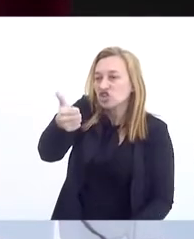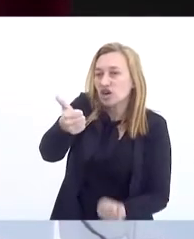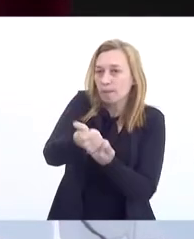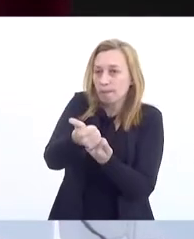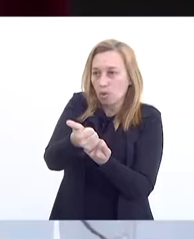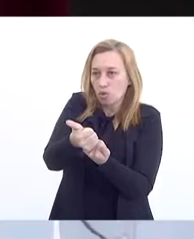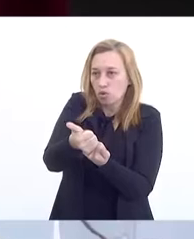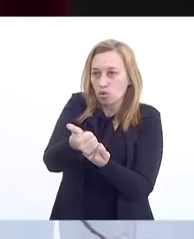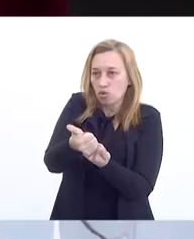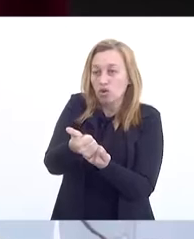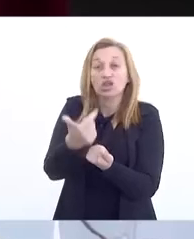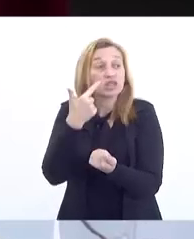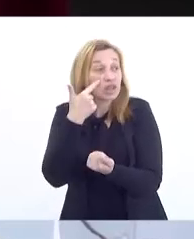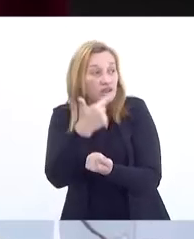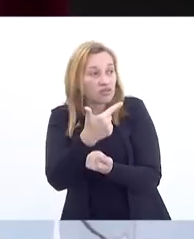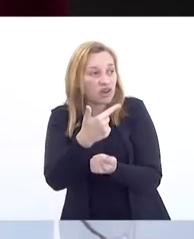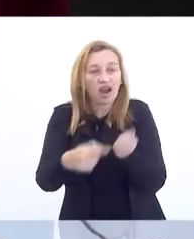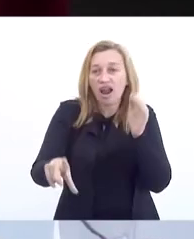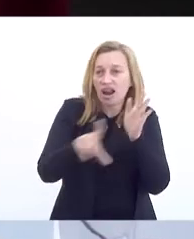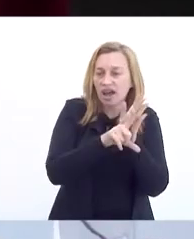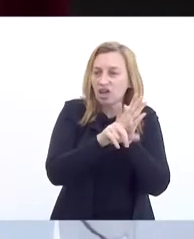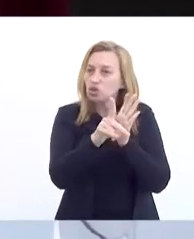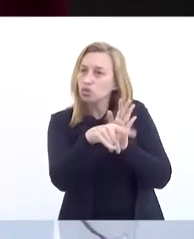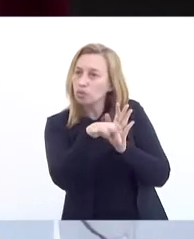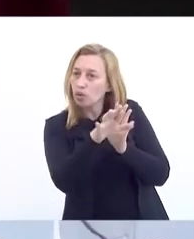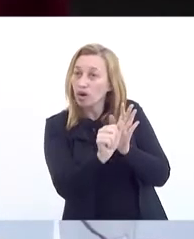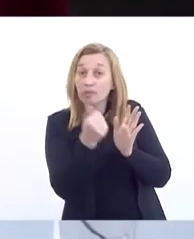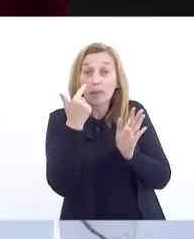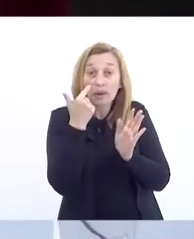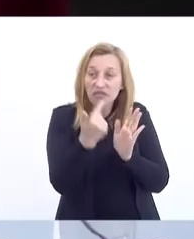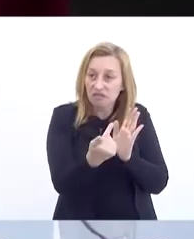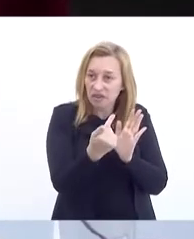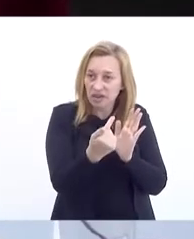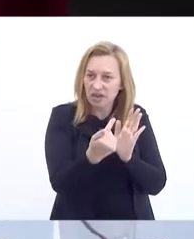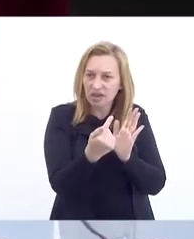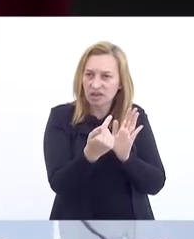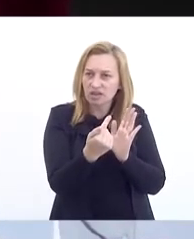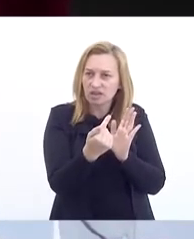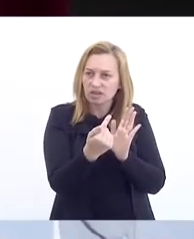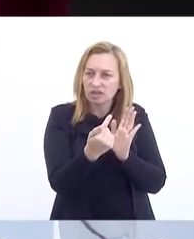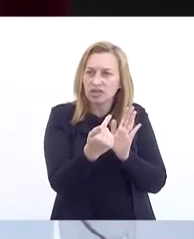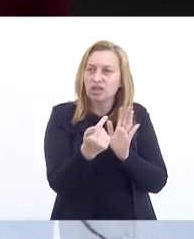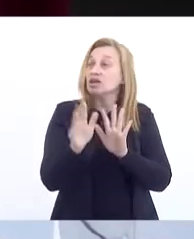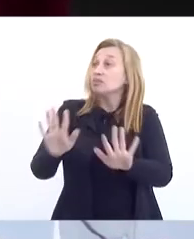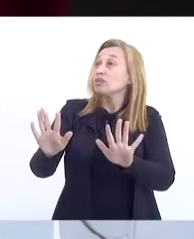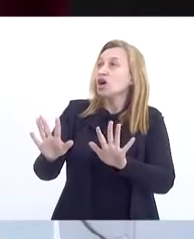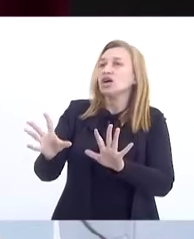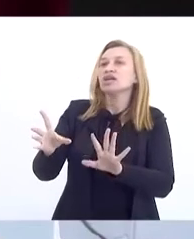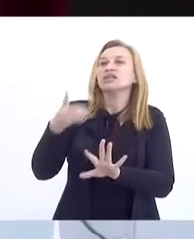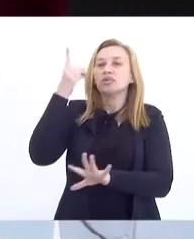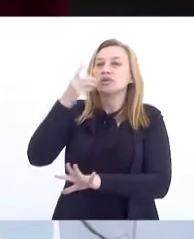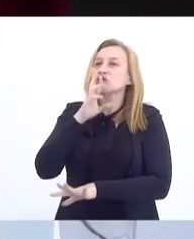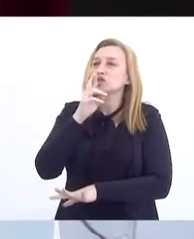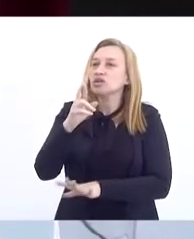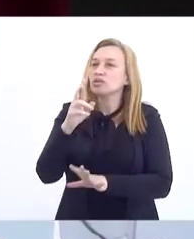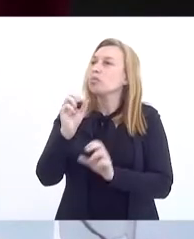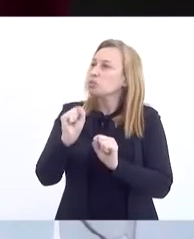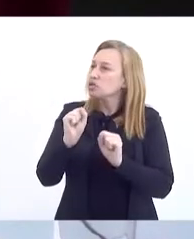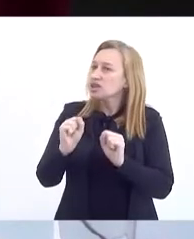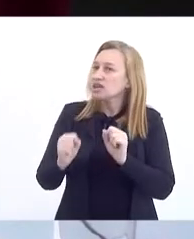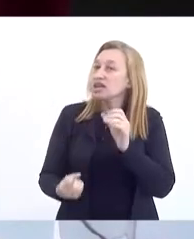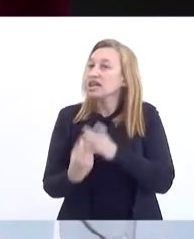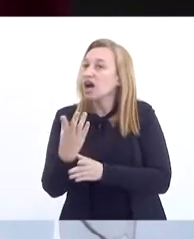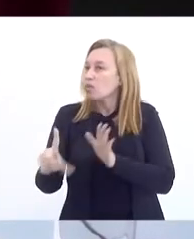gente tem que ler a lei do programa para ver se está colidindo ou não. Podia fazer uma lei emendando a minha. Ou então